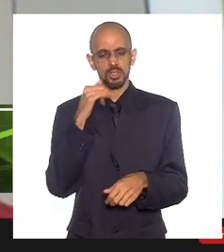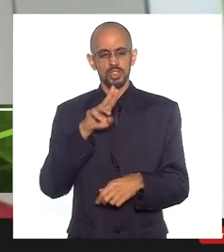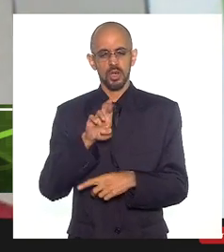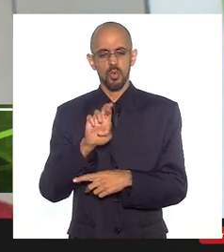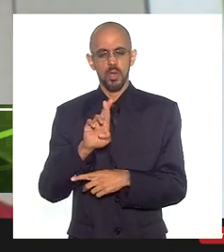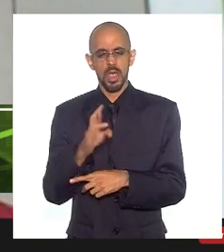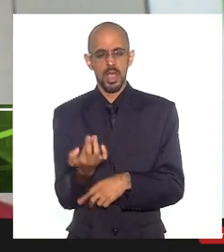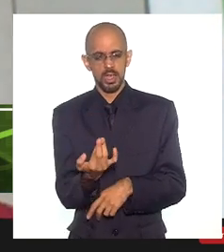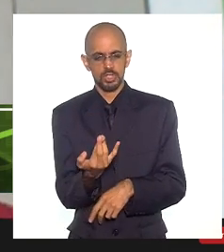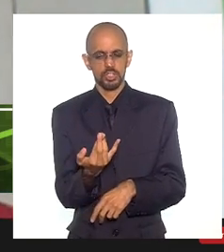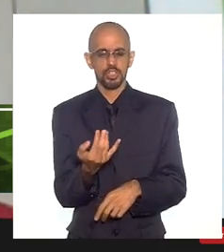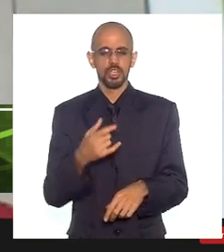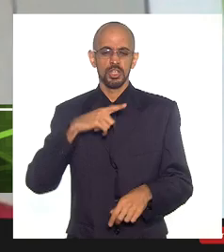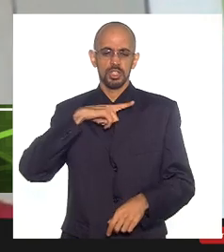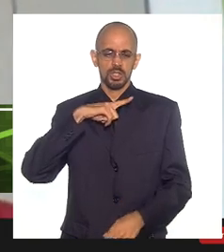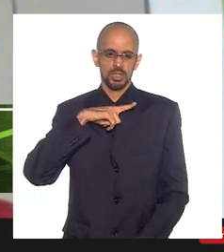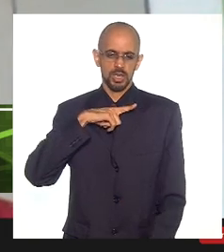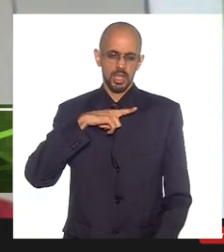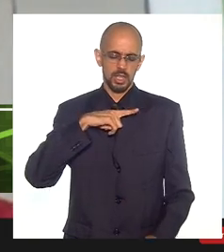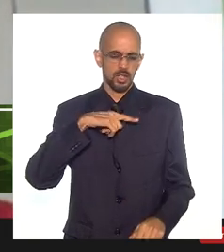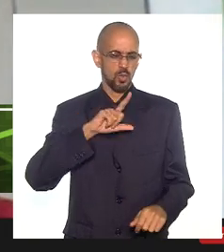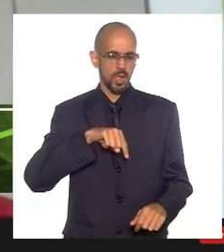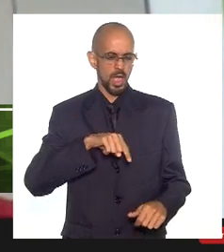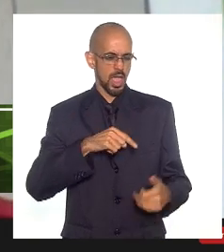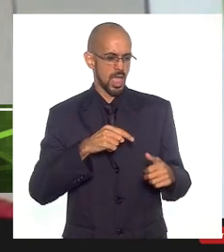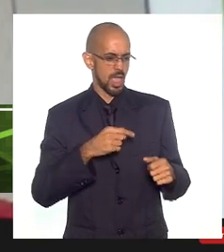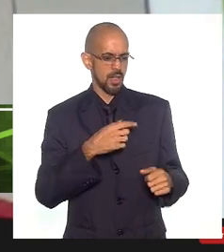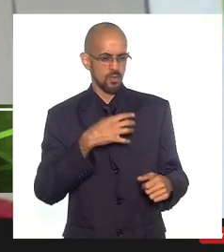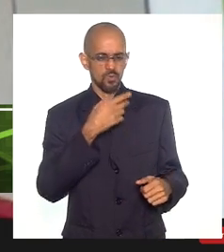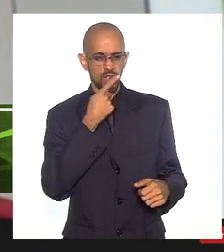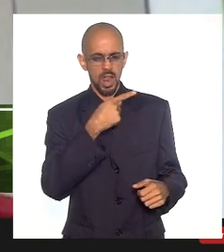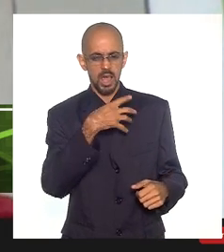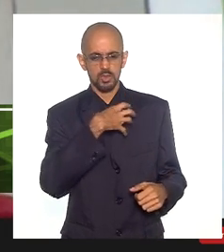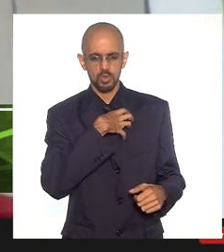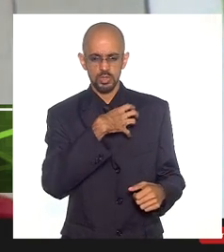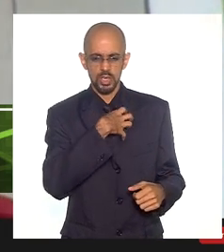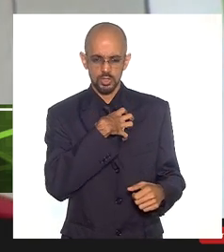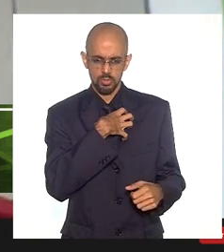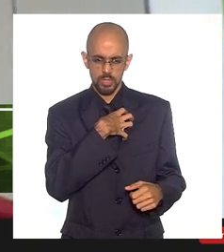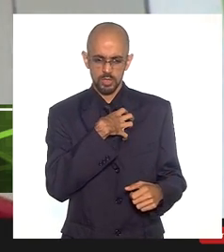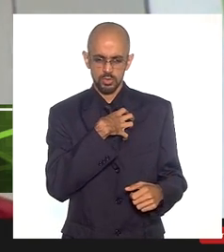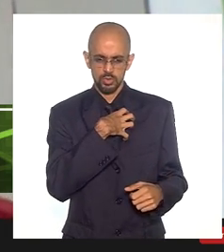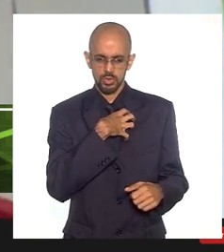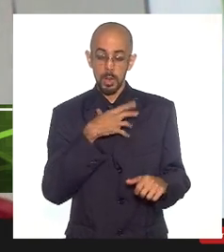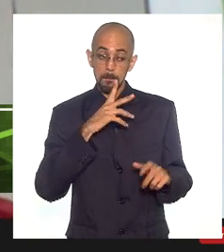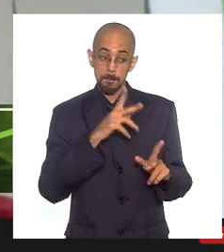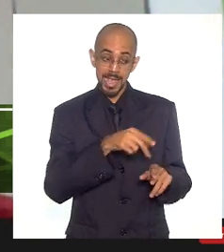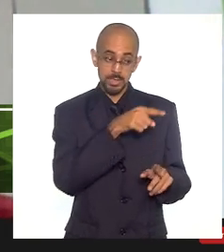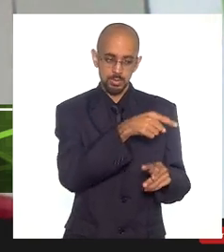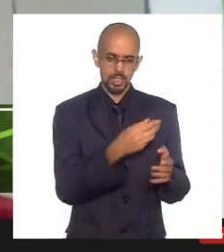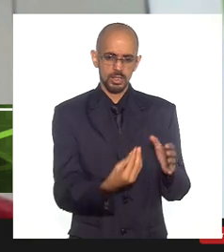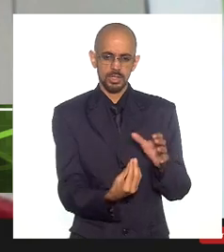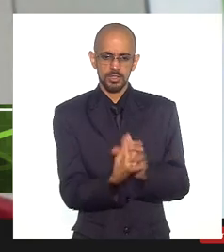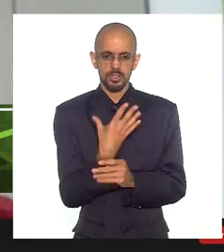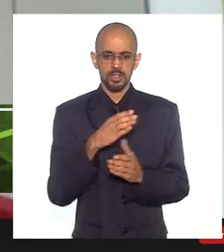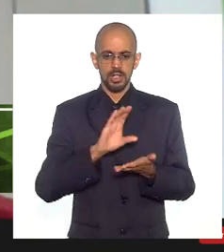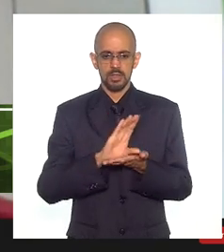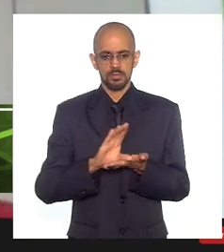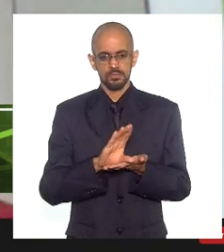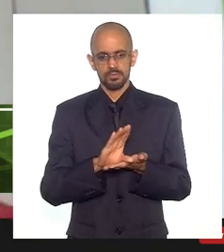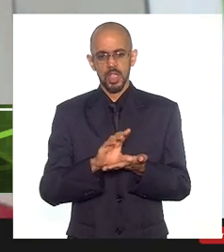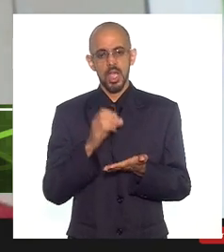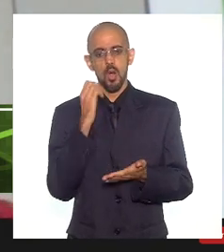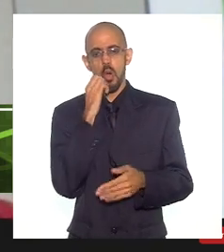registrar a nossa completa solidariedade. Mesmo a UERJ já sendo constitucional, então, obviamente, um projeto de lei não pode